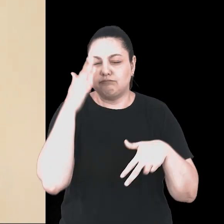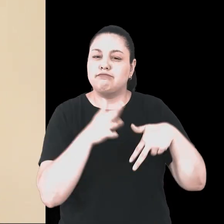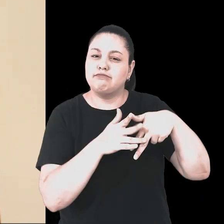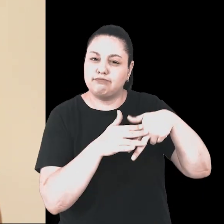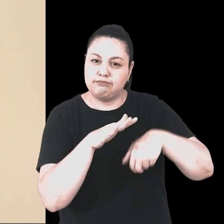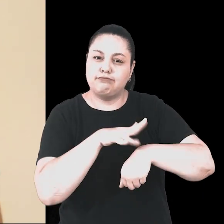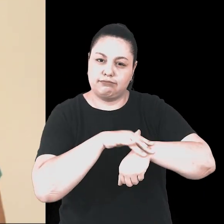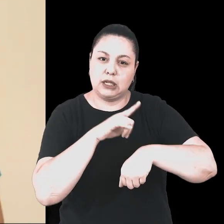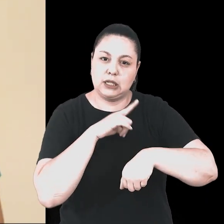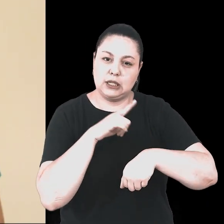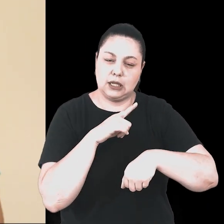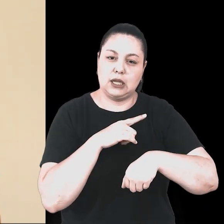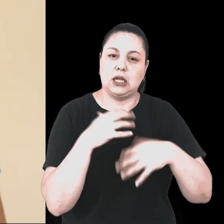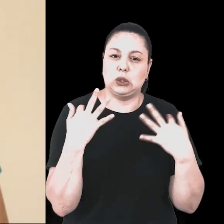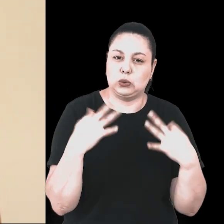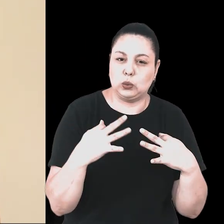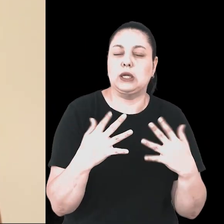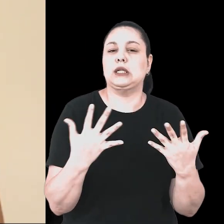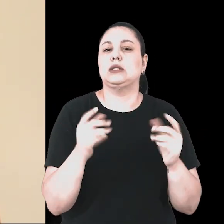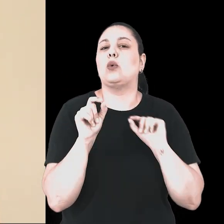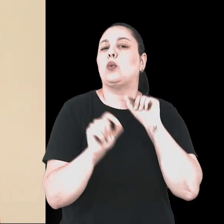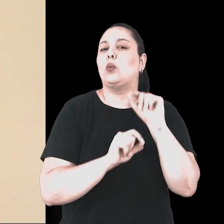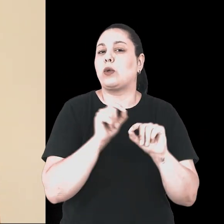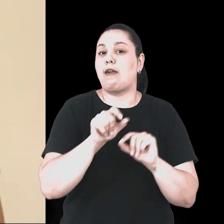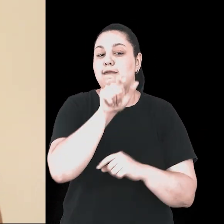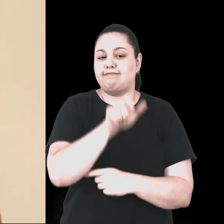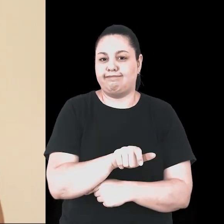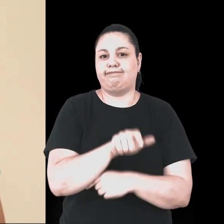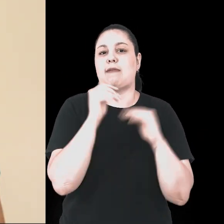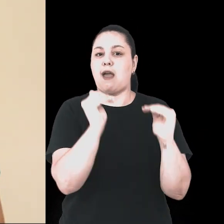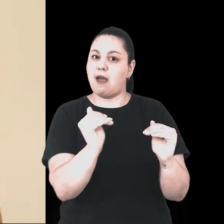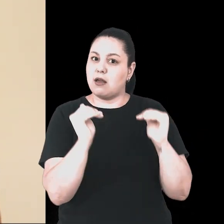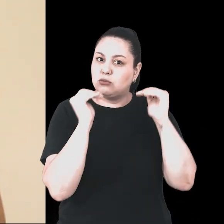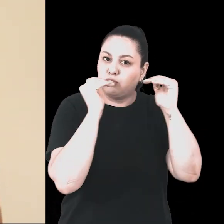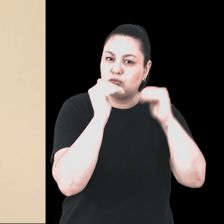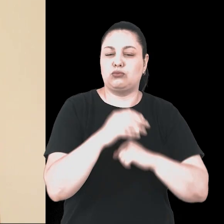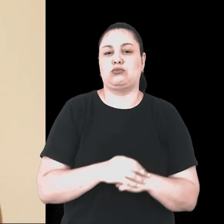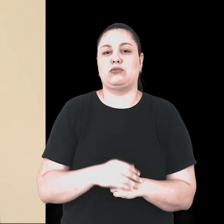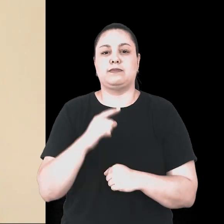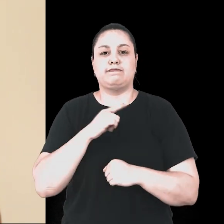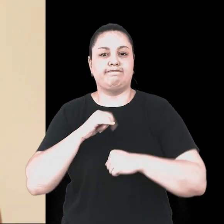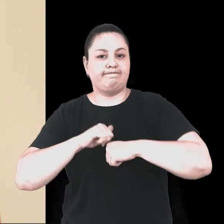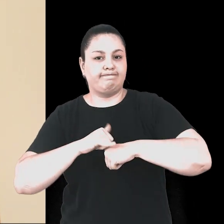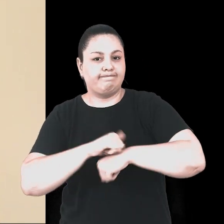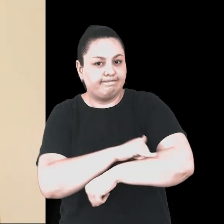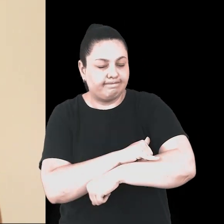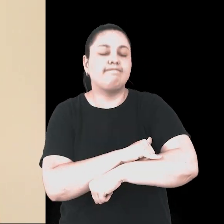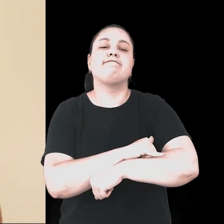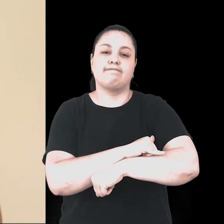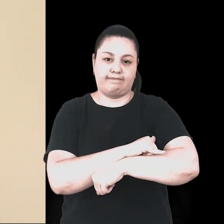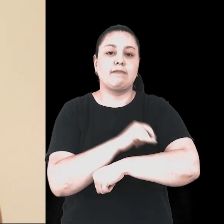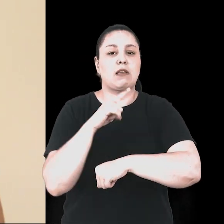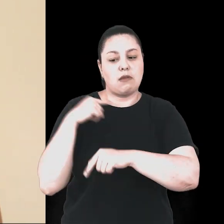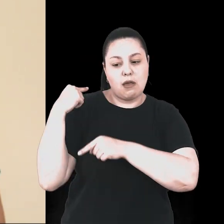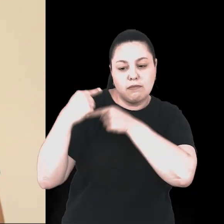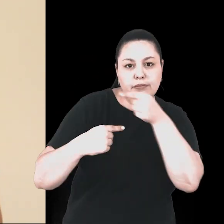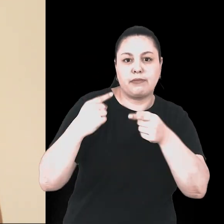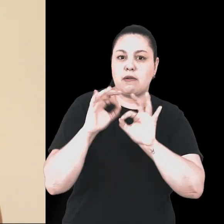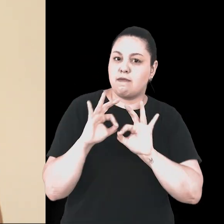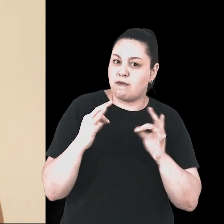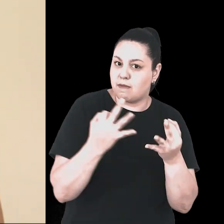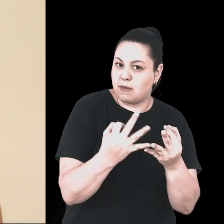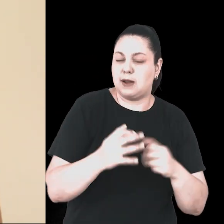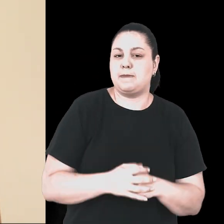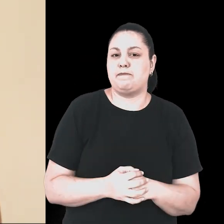os quais geralmente são adultos com excesso de peso e histórico de diabetes ou de obesidade na